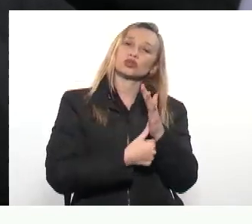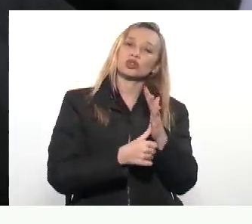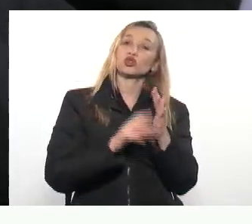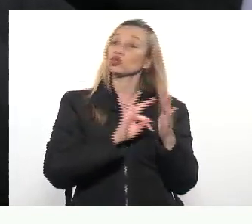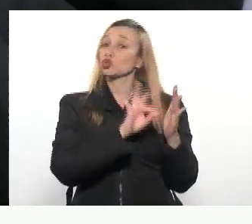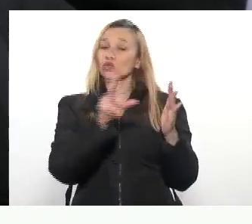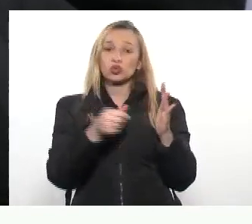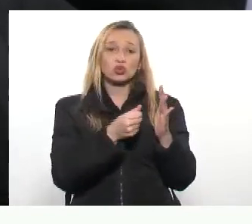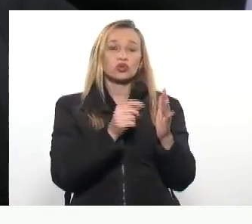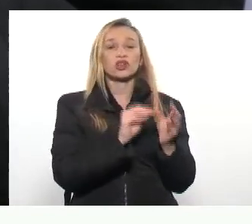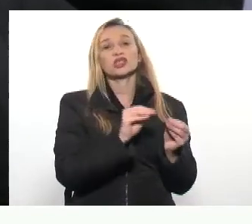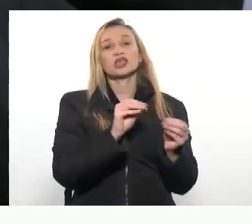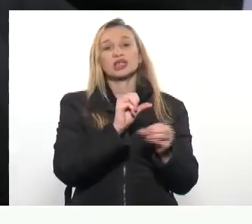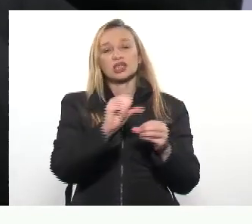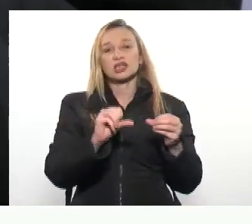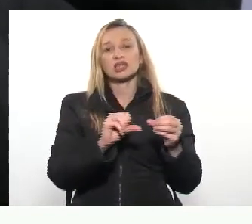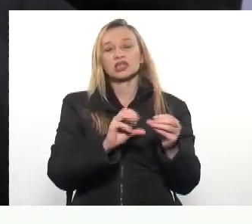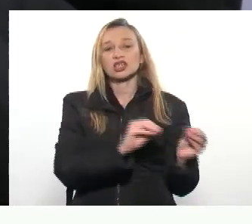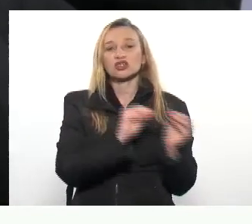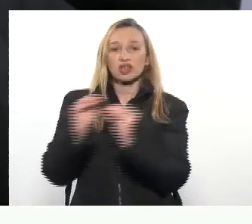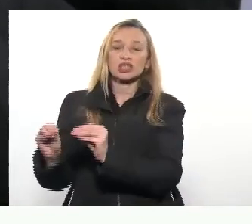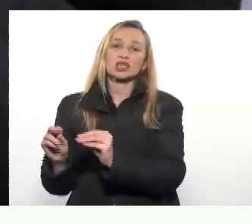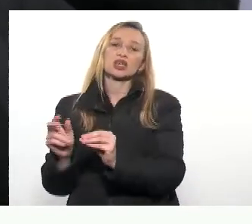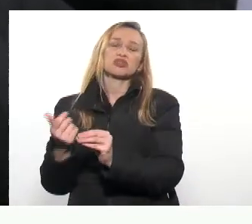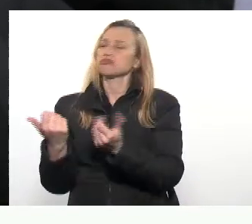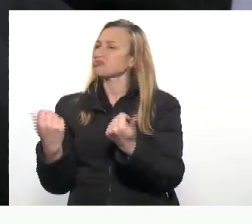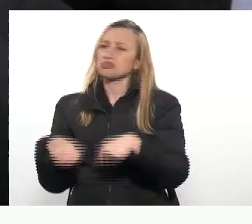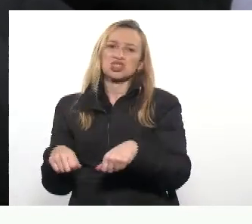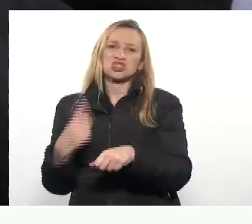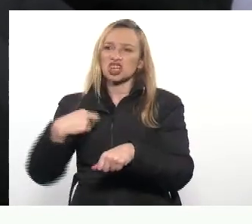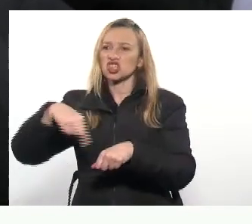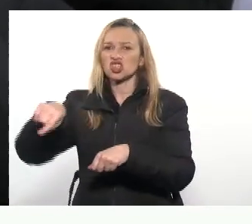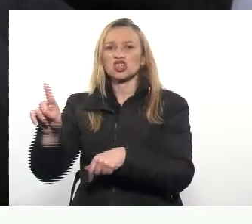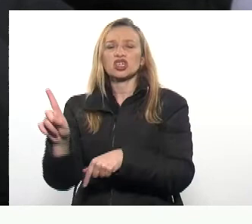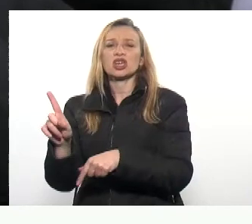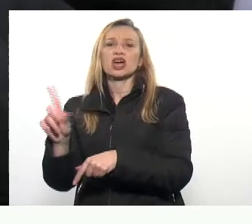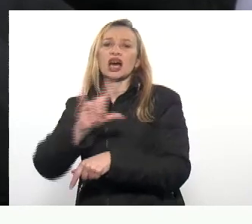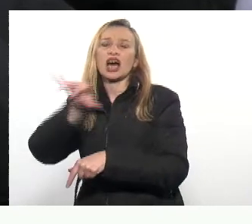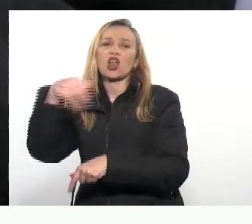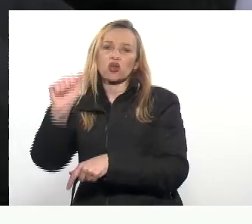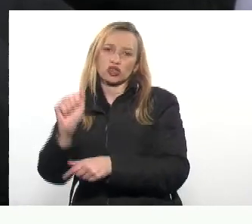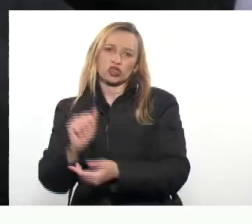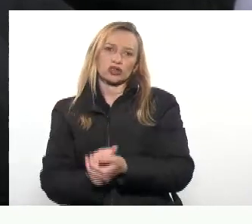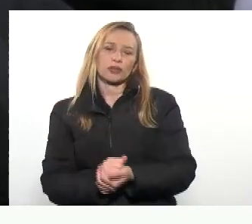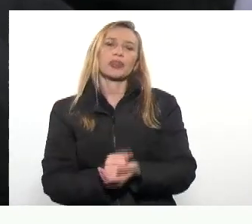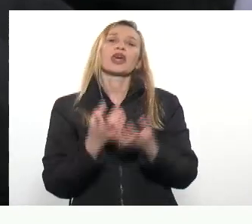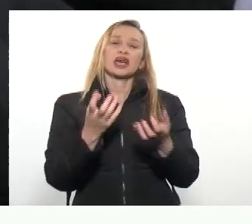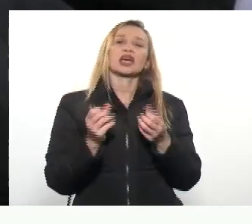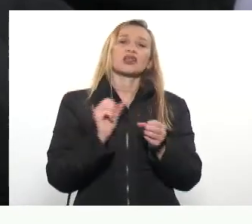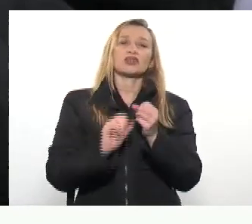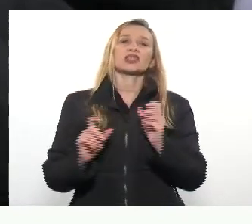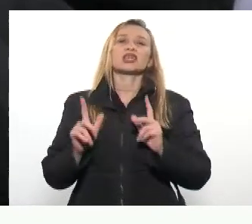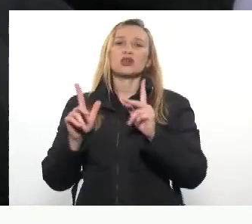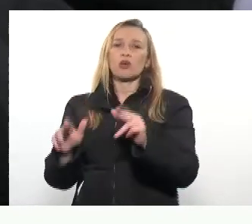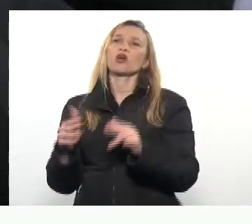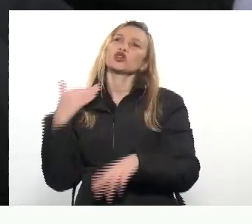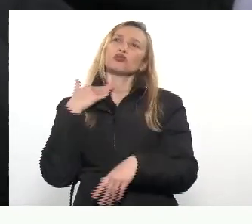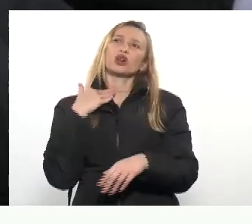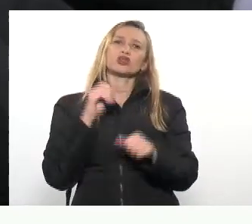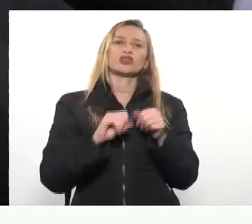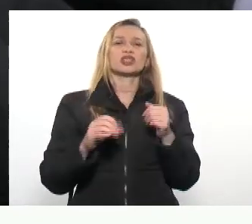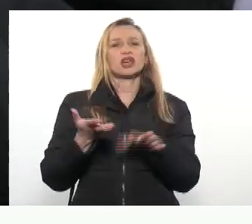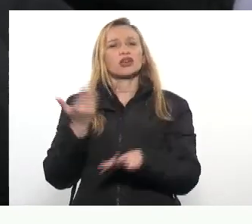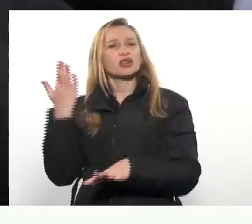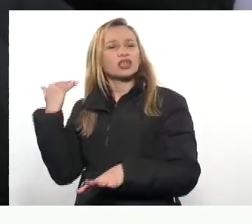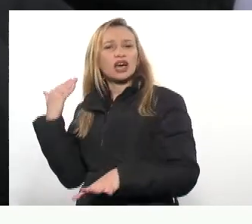titularidade sem precisar de ir à loja da SEDAI. A gente está querendo fazer como os bancos fizeram alguns anos atrás, está certo